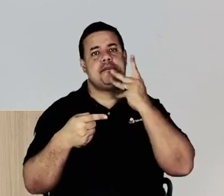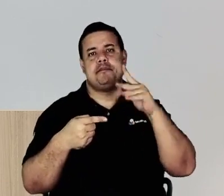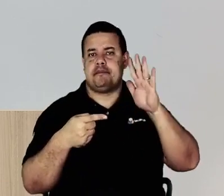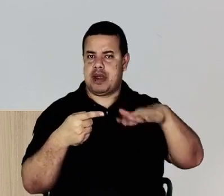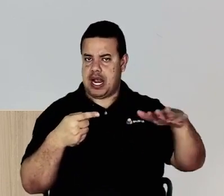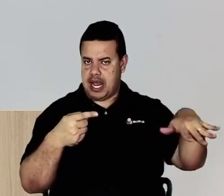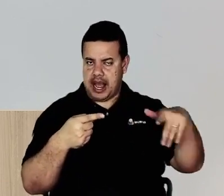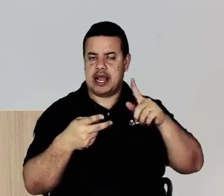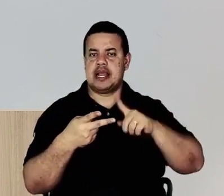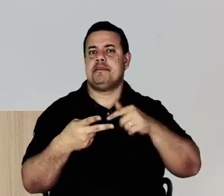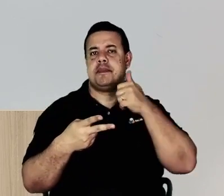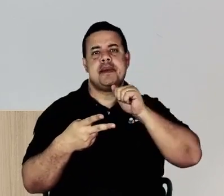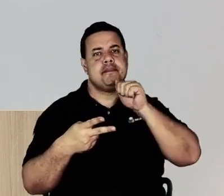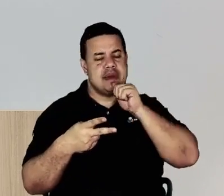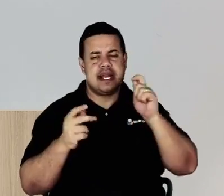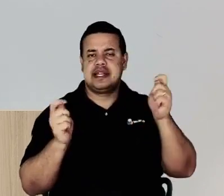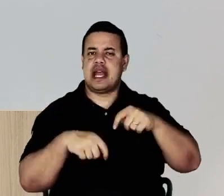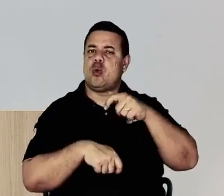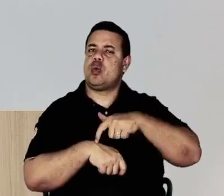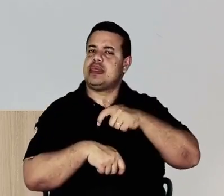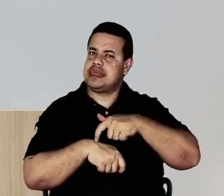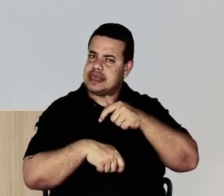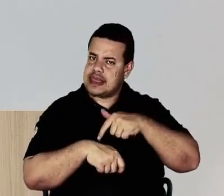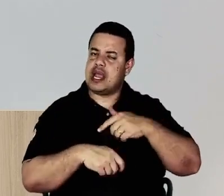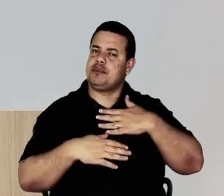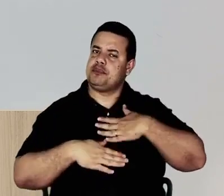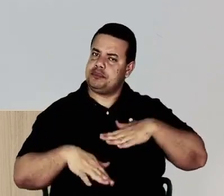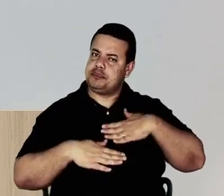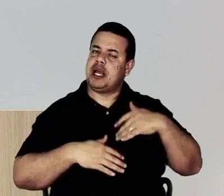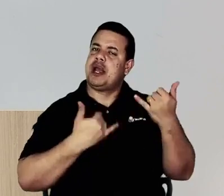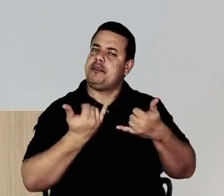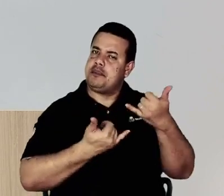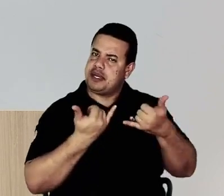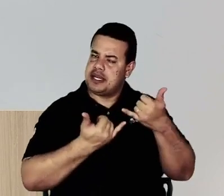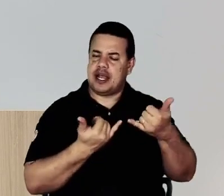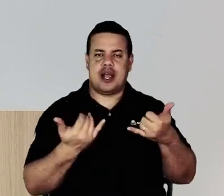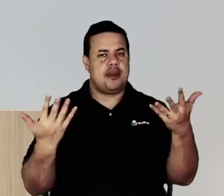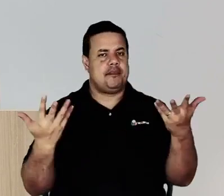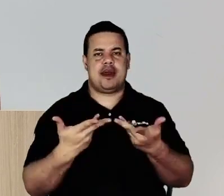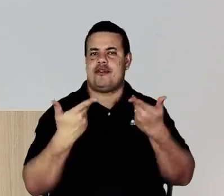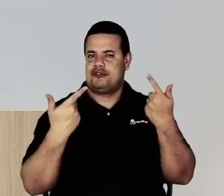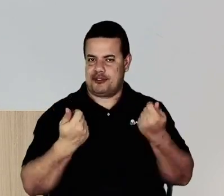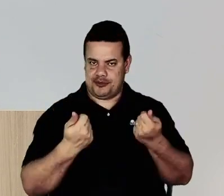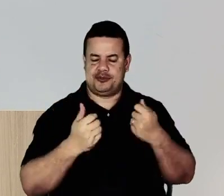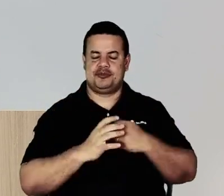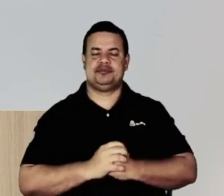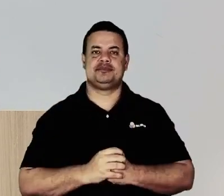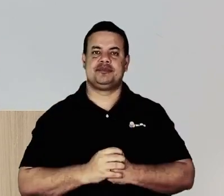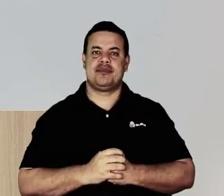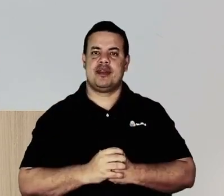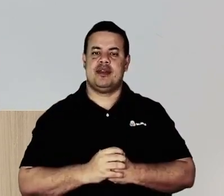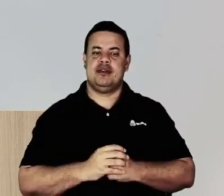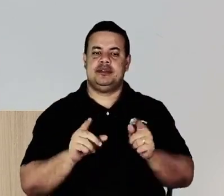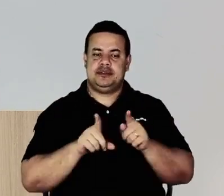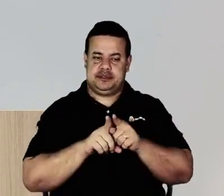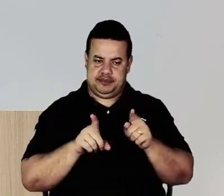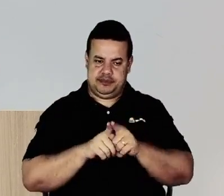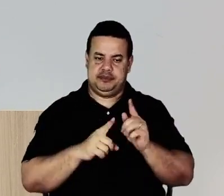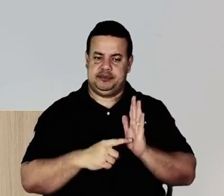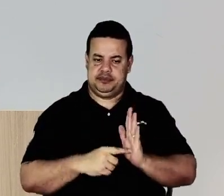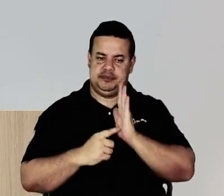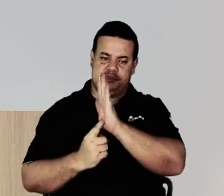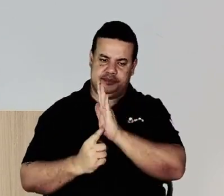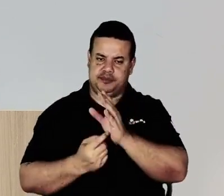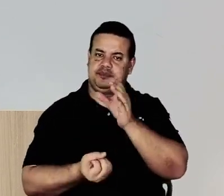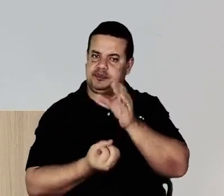de um tempo ali para entreter eles, seria maravilhoso. Eu também indiquei, eu criei uma lei que é